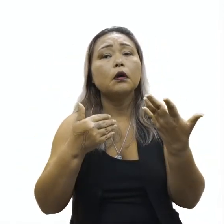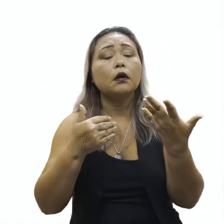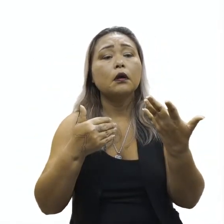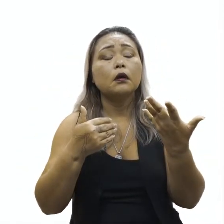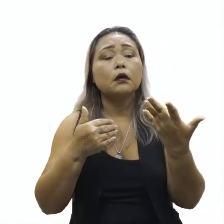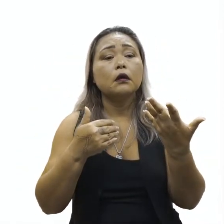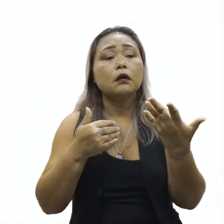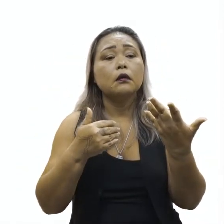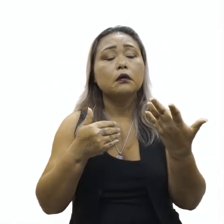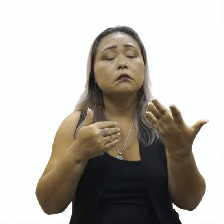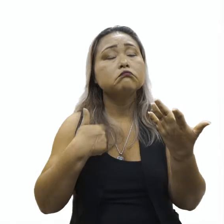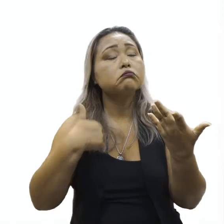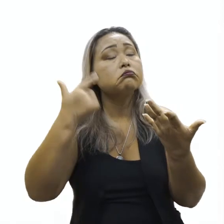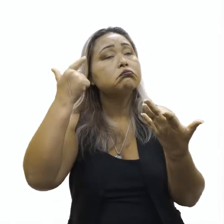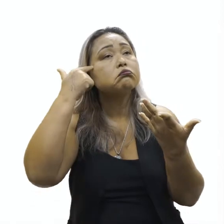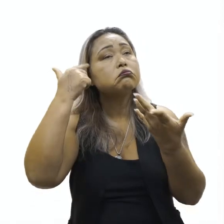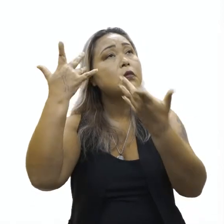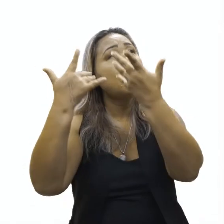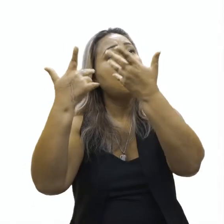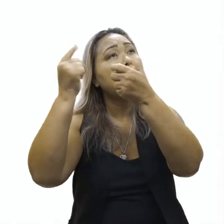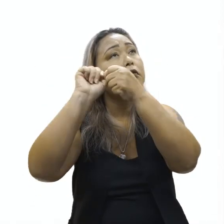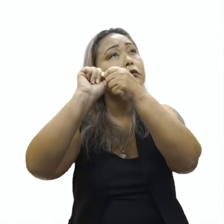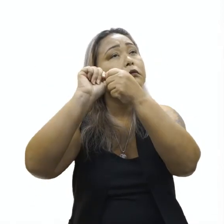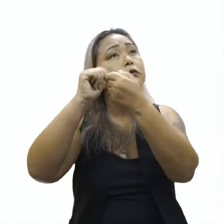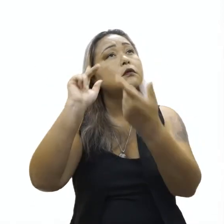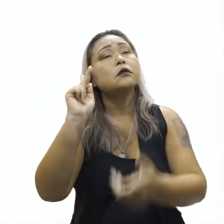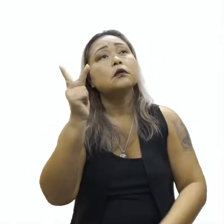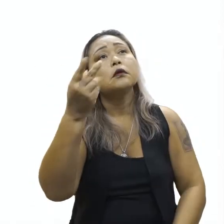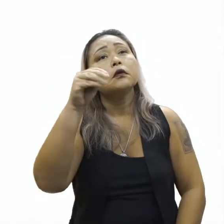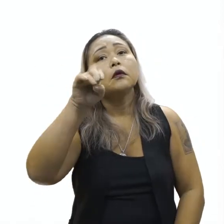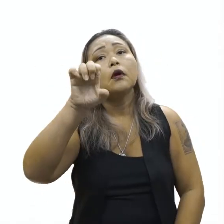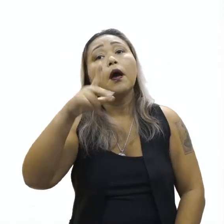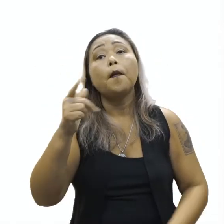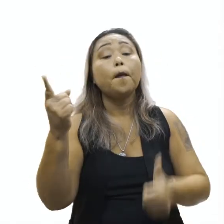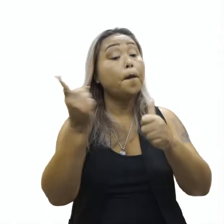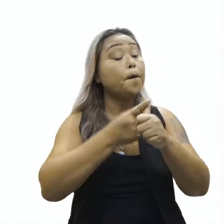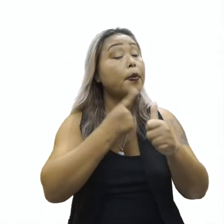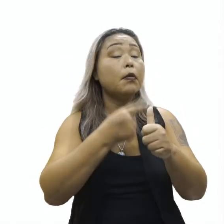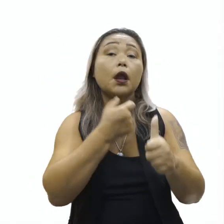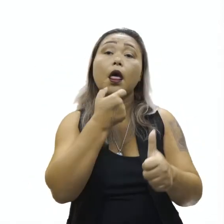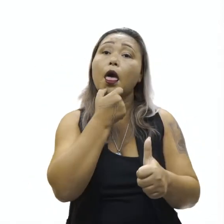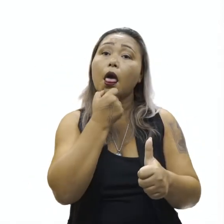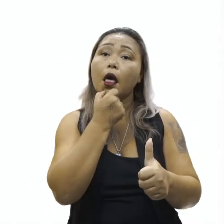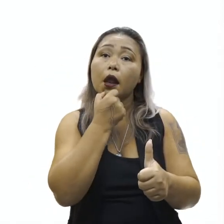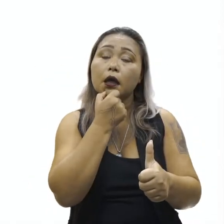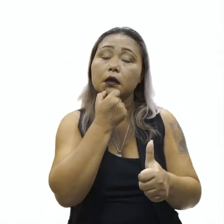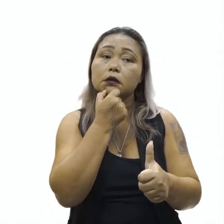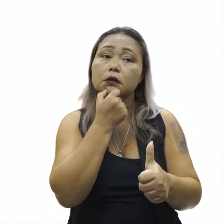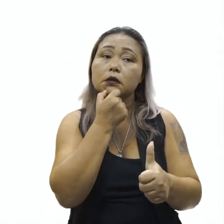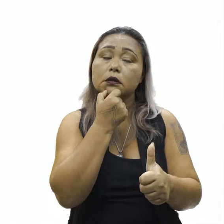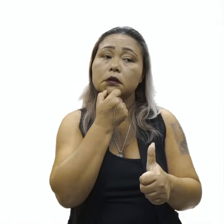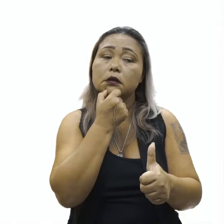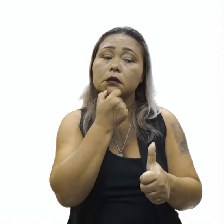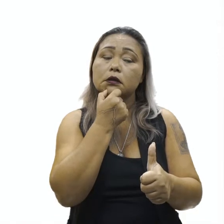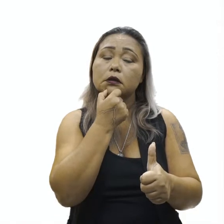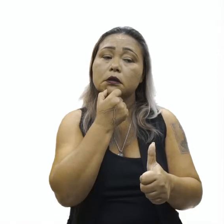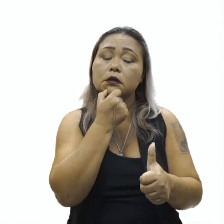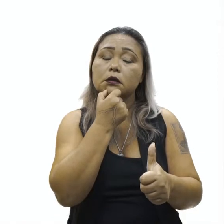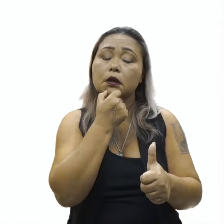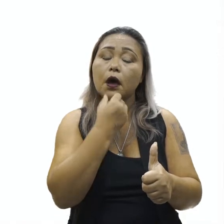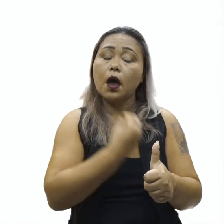essas reflexões do Thomas Hobbes? Primeiro, ele era inglês, né? Viveu naquele momento